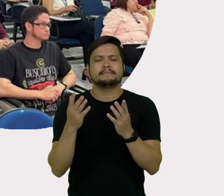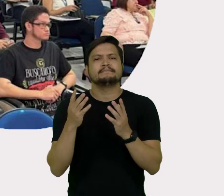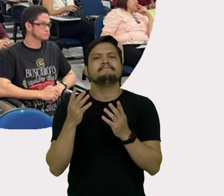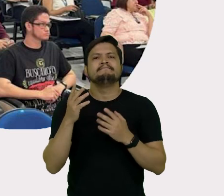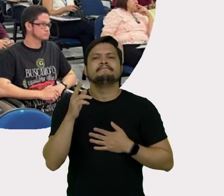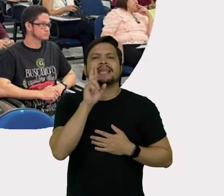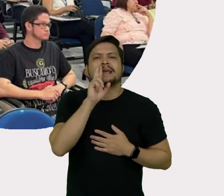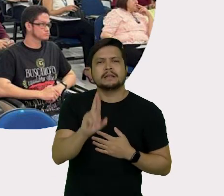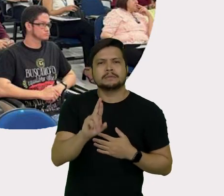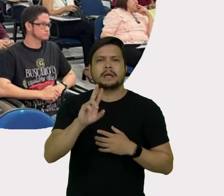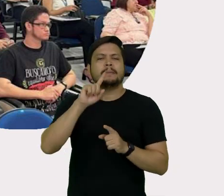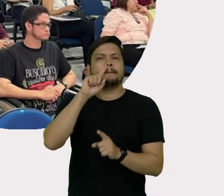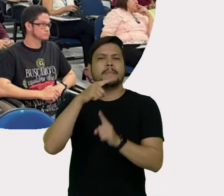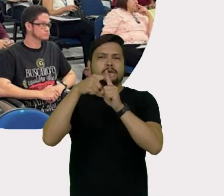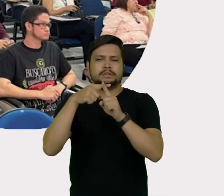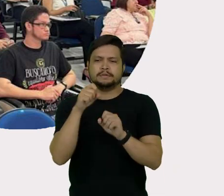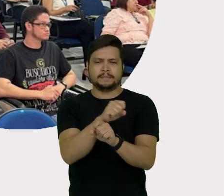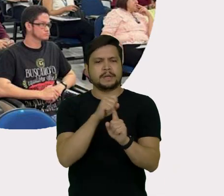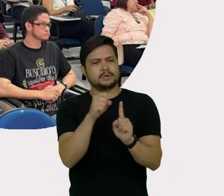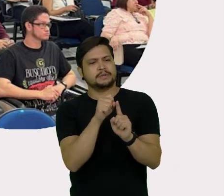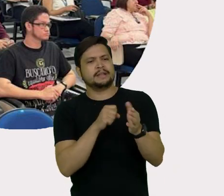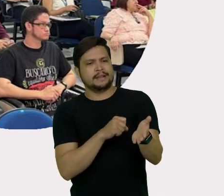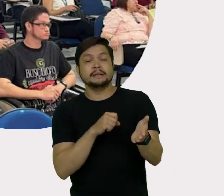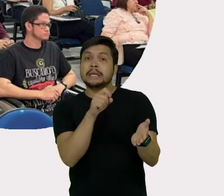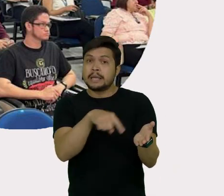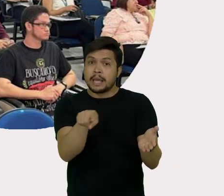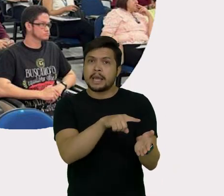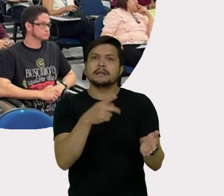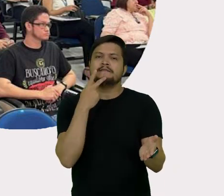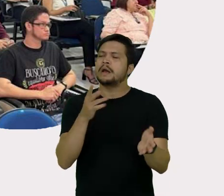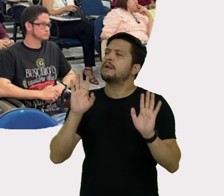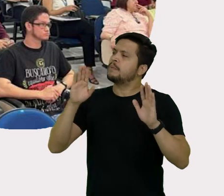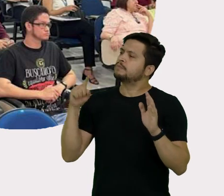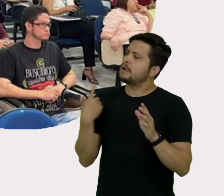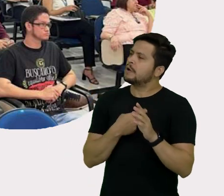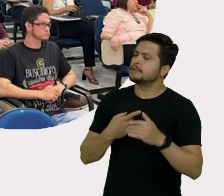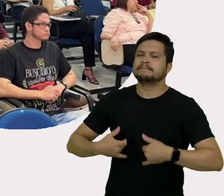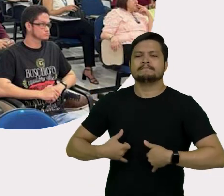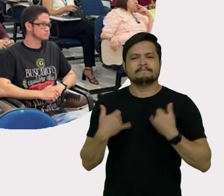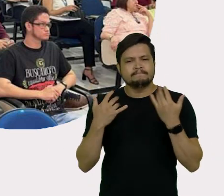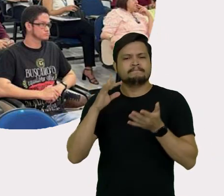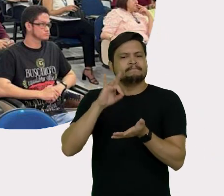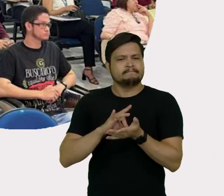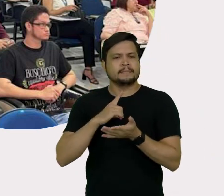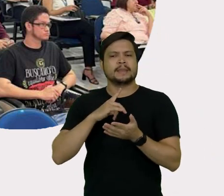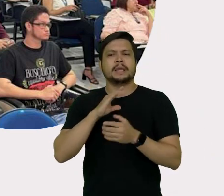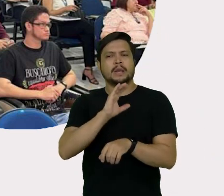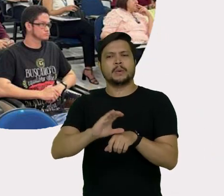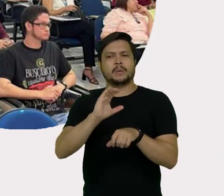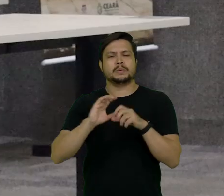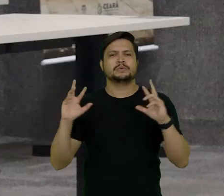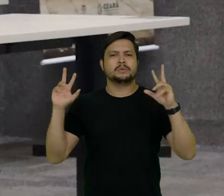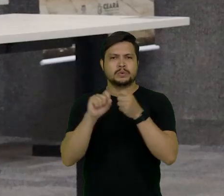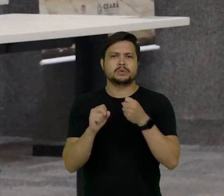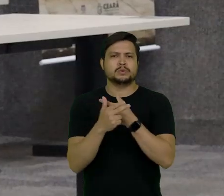um resultado positivo para a sociedade e que a sociedade diga: nós temos orgulho de